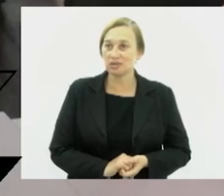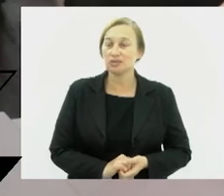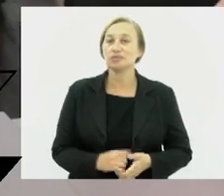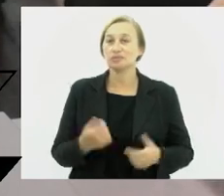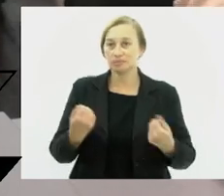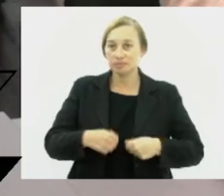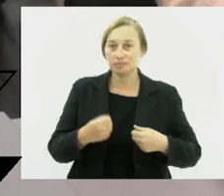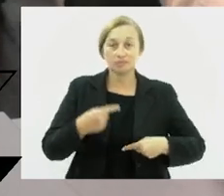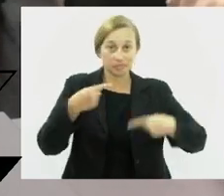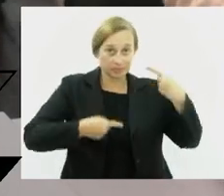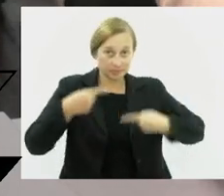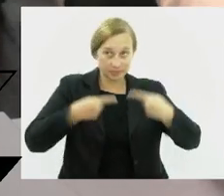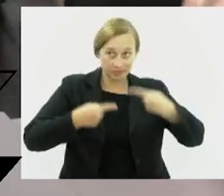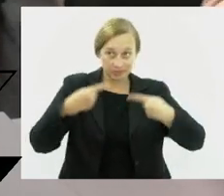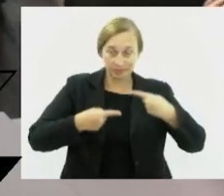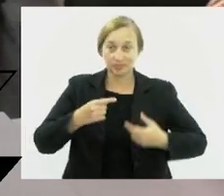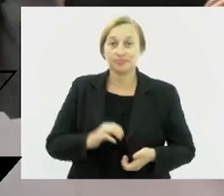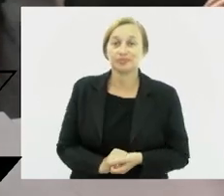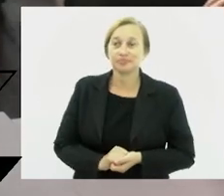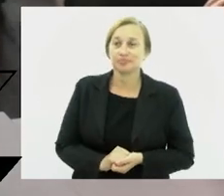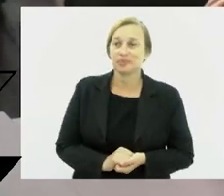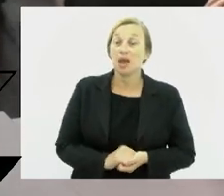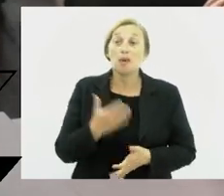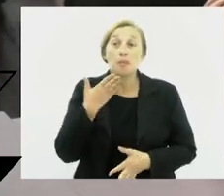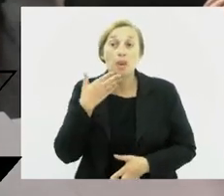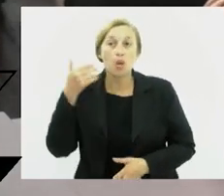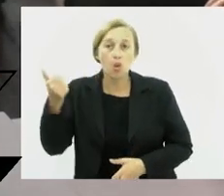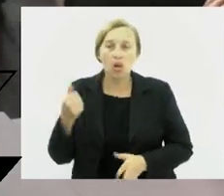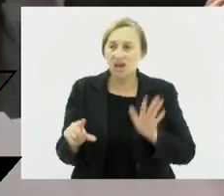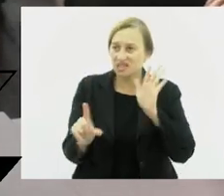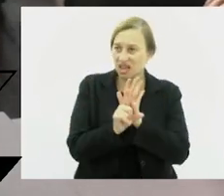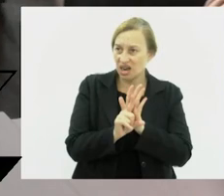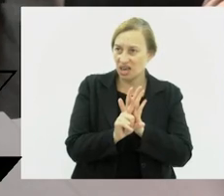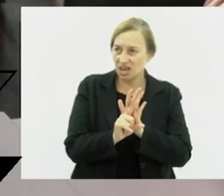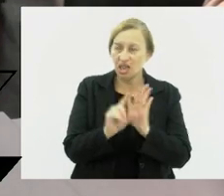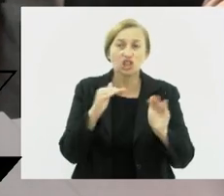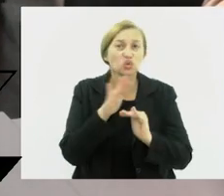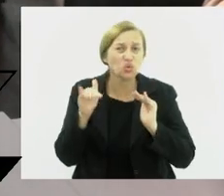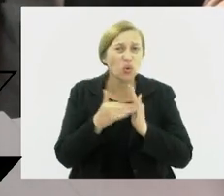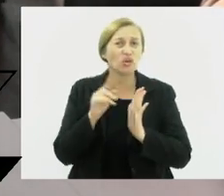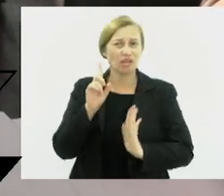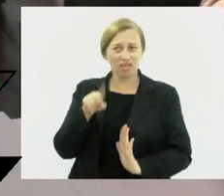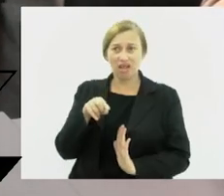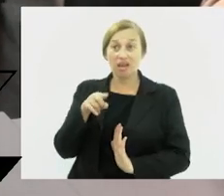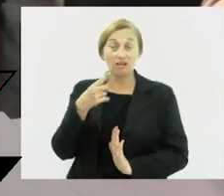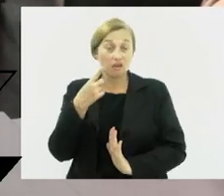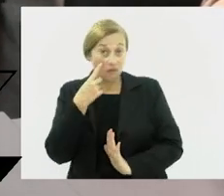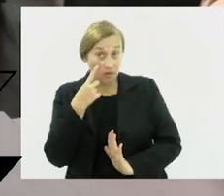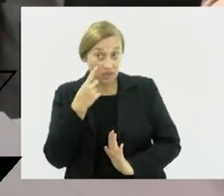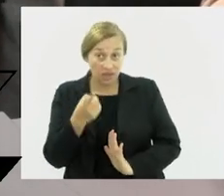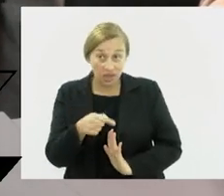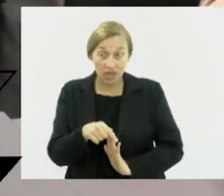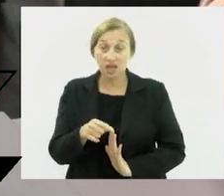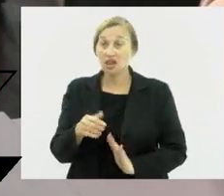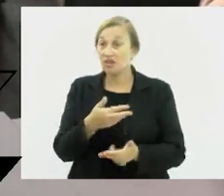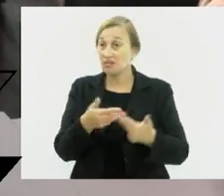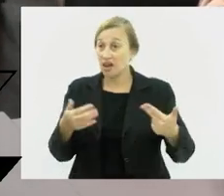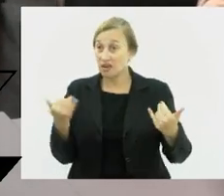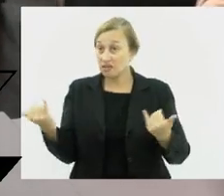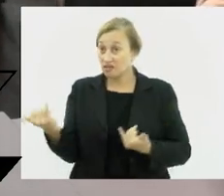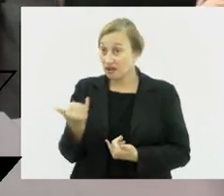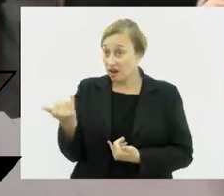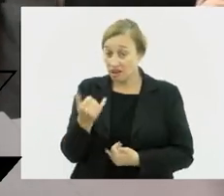isso, para tentar melhorar essas legislações, todas, né? Nós tivemos aqui, muitas foram citadas aí, e a